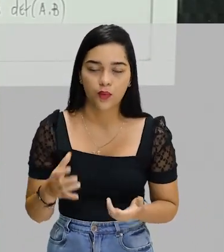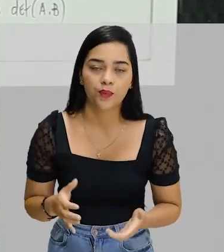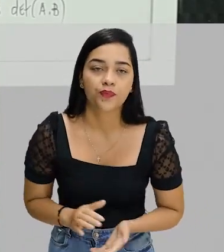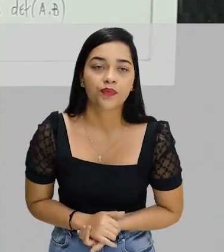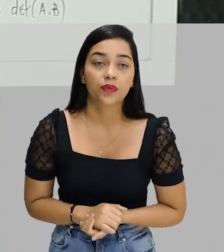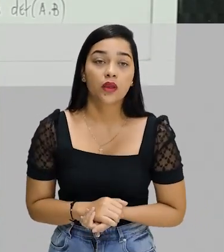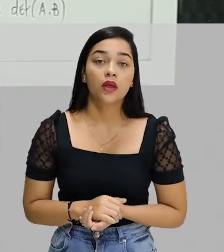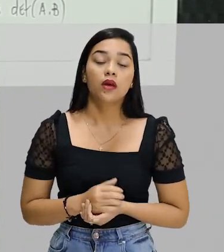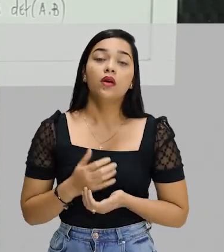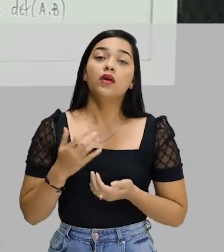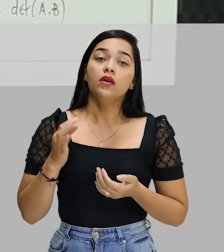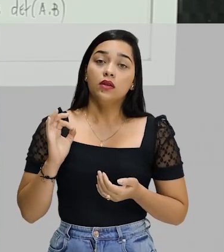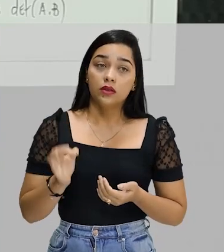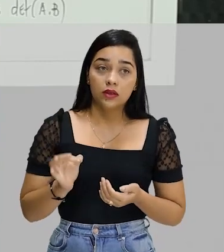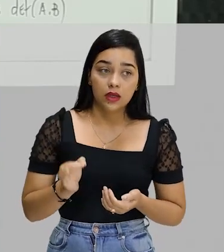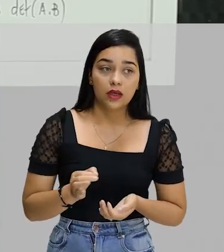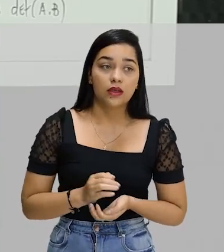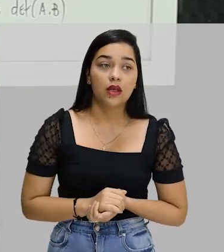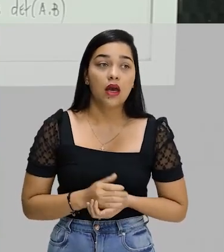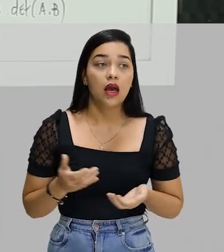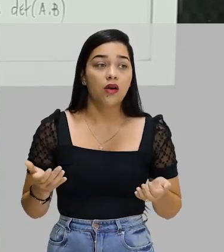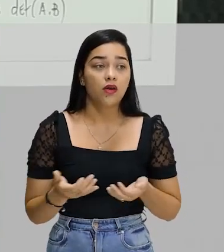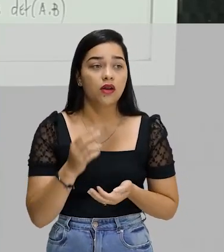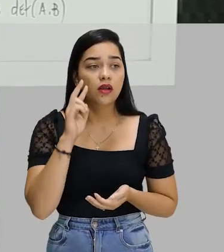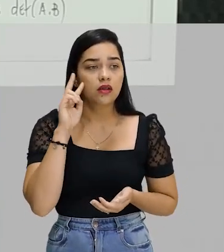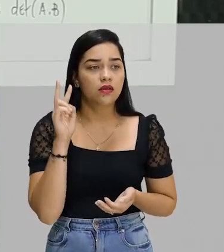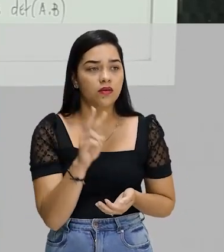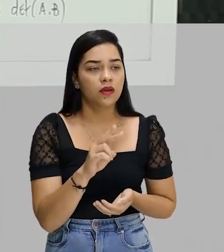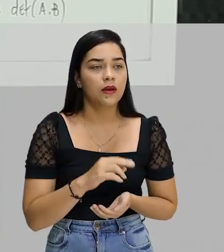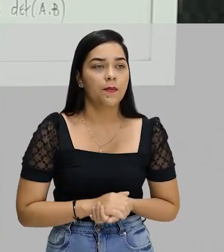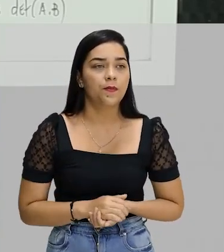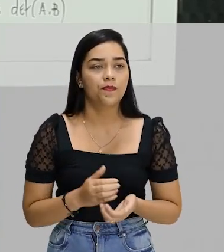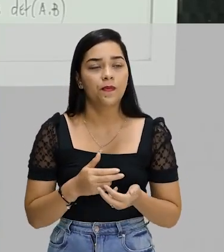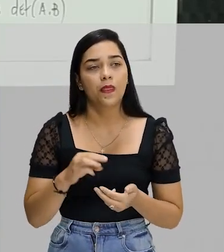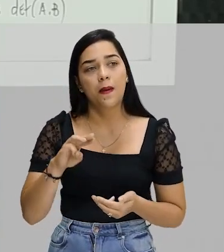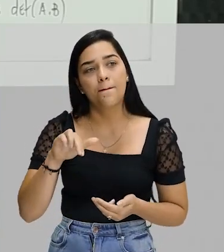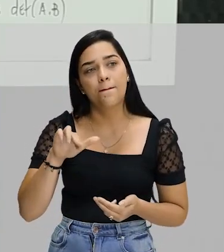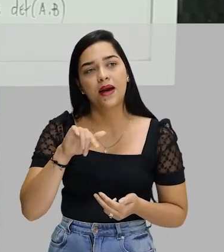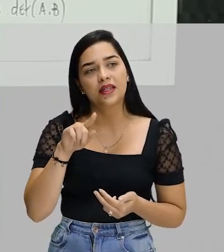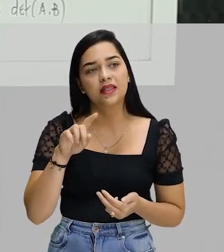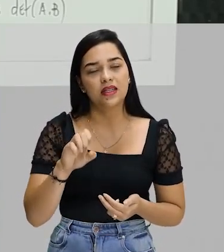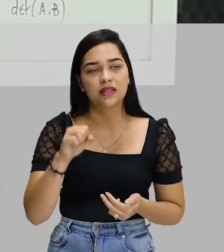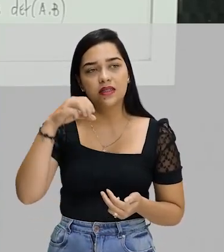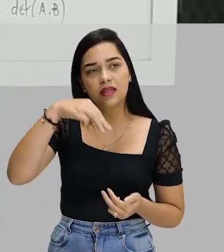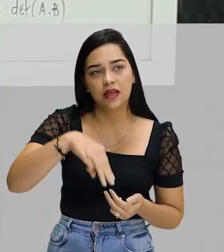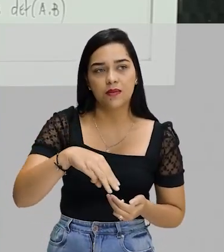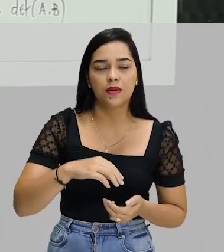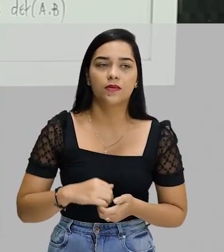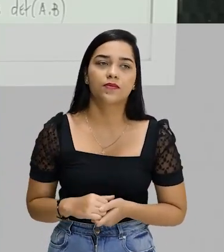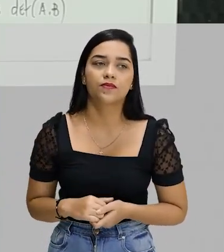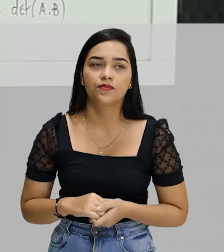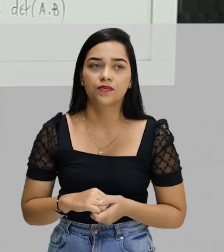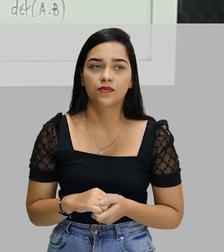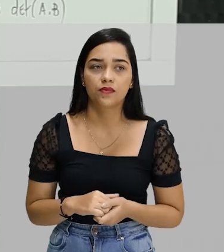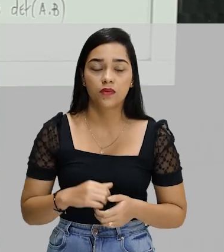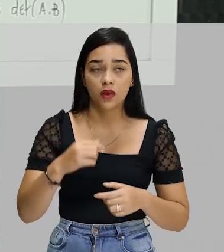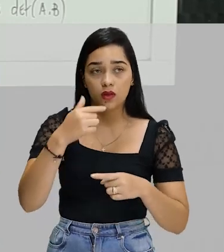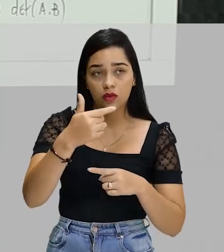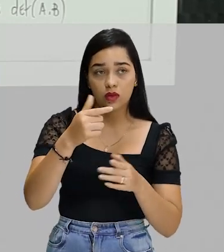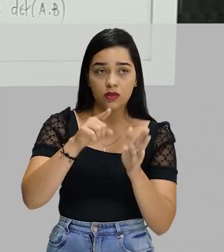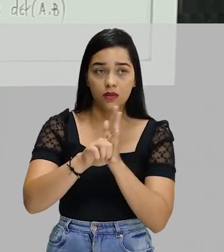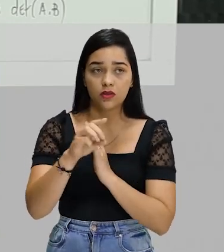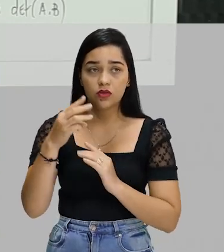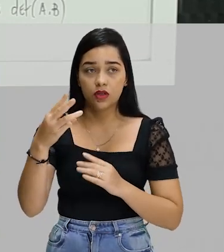cima. Bom, turminha, vamos ver. Olha só. Dadas as matrizes M, formada por 2,